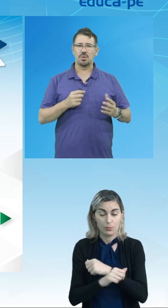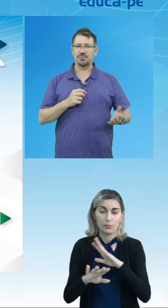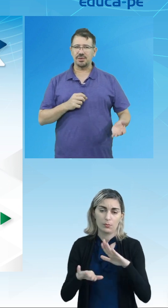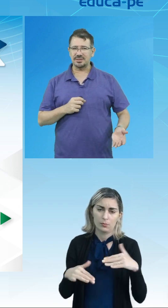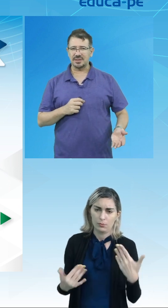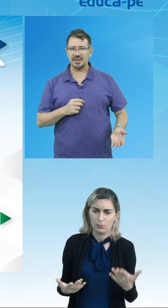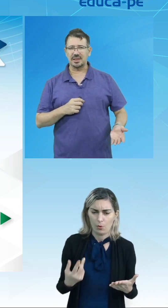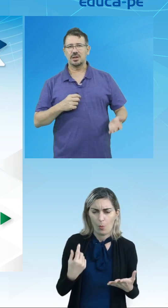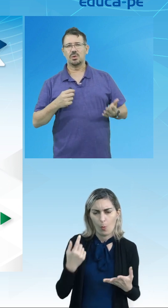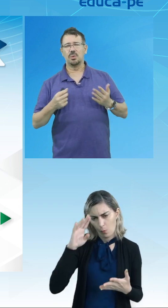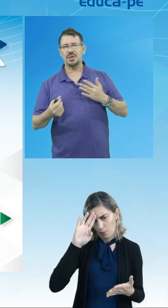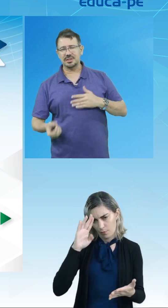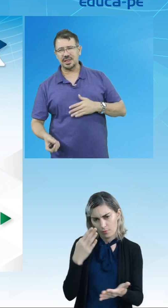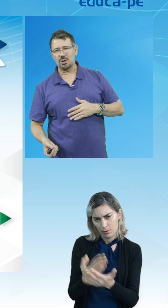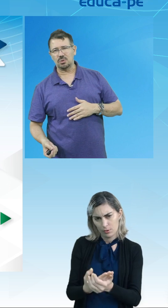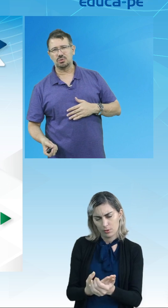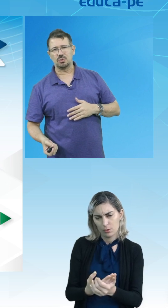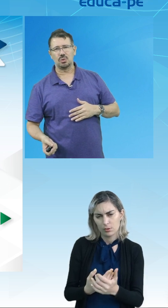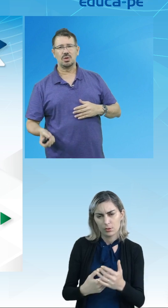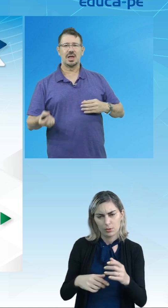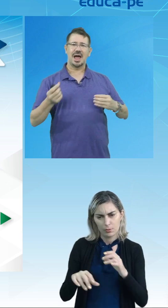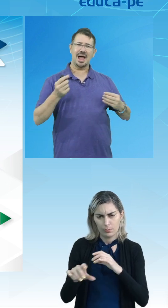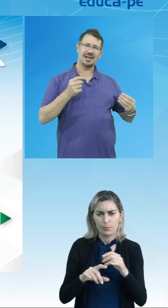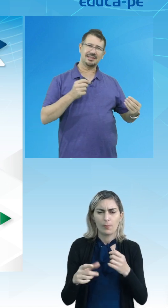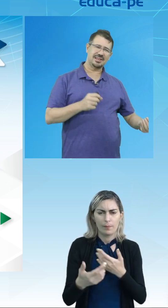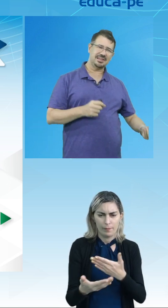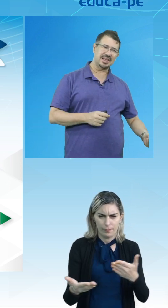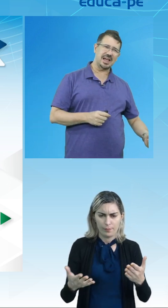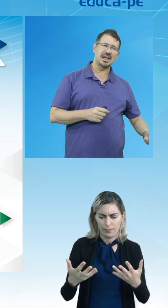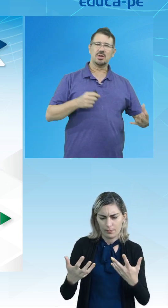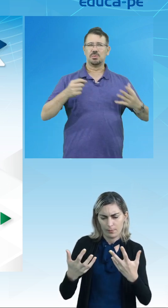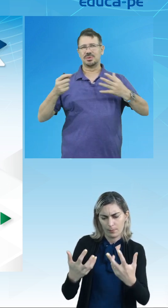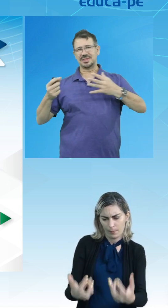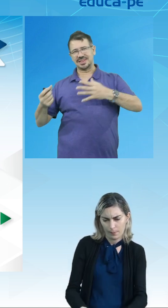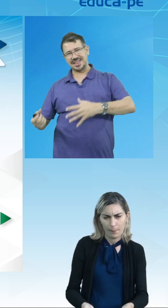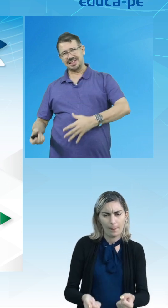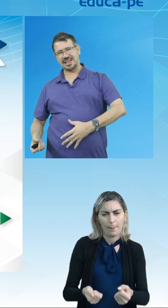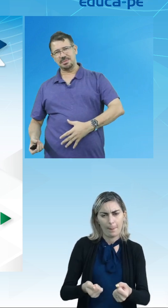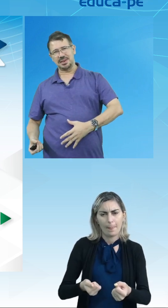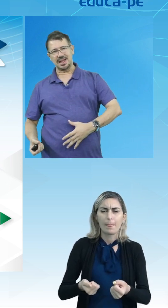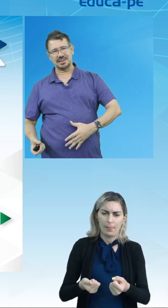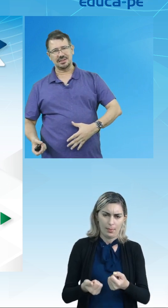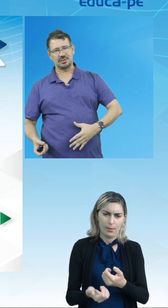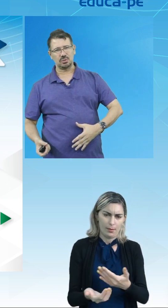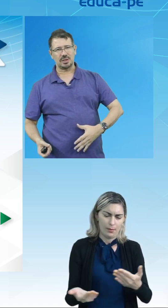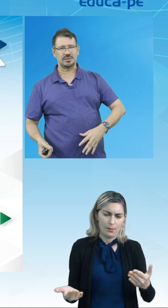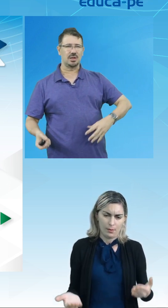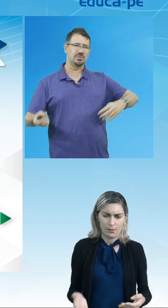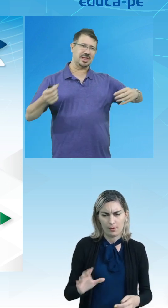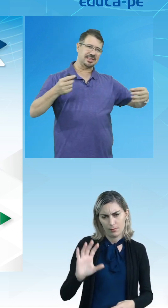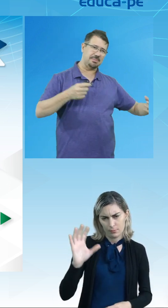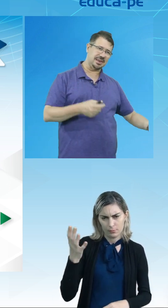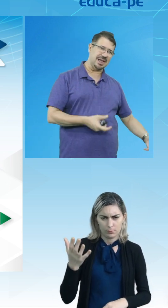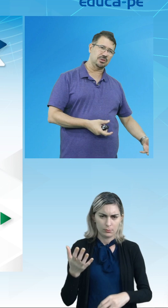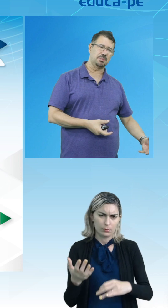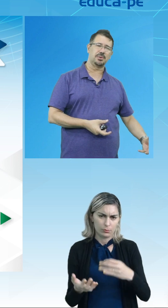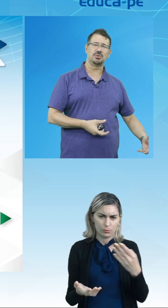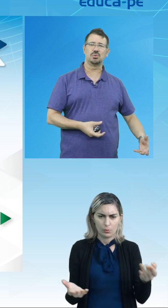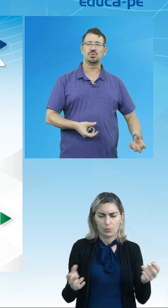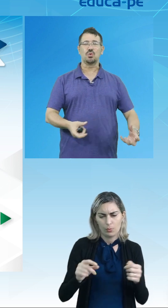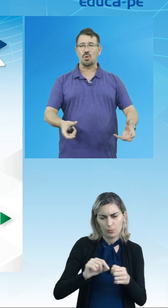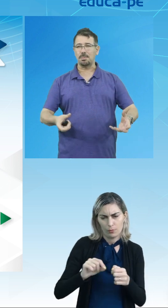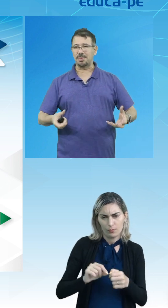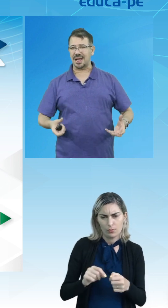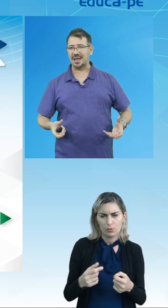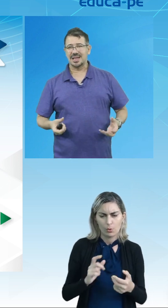Então, convencer o interlocutor a aceitar uma determinada situação, determinado